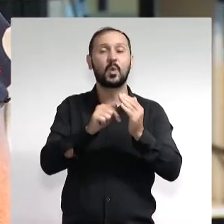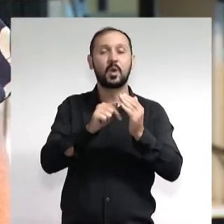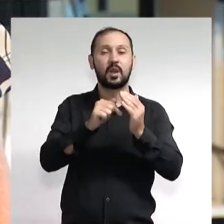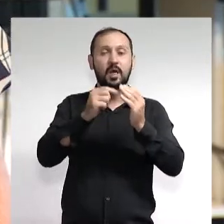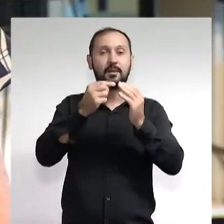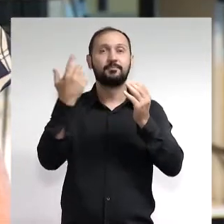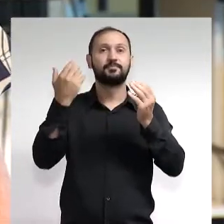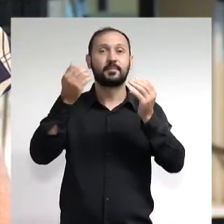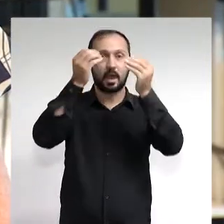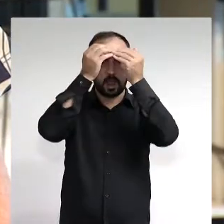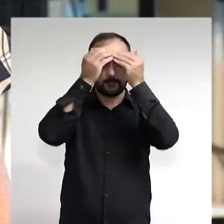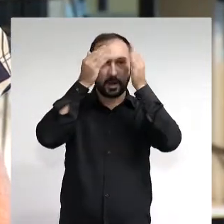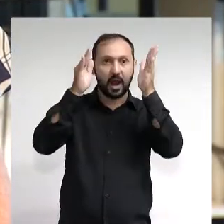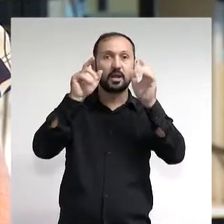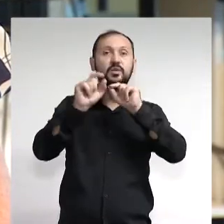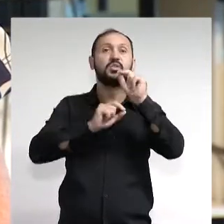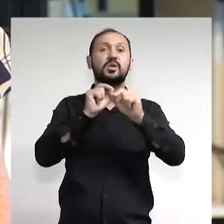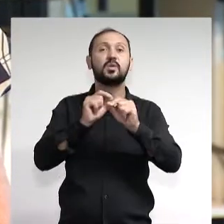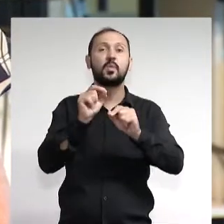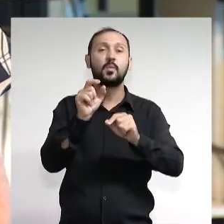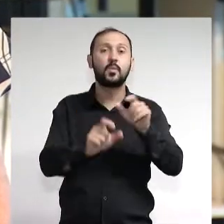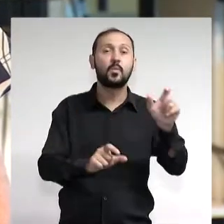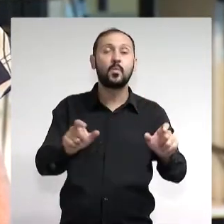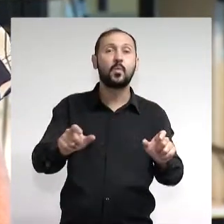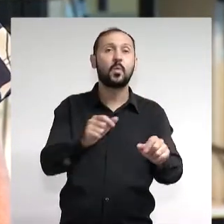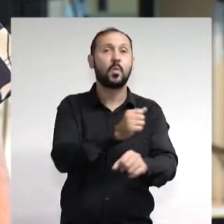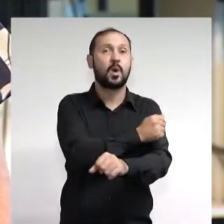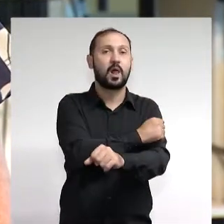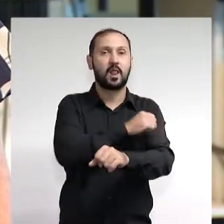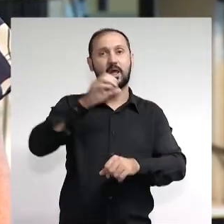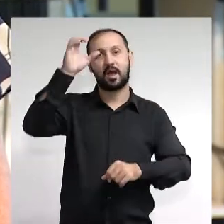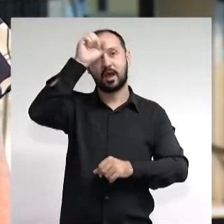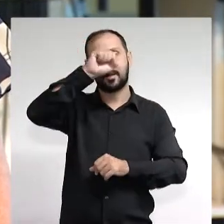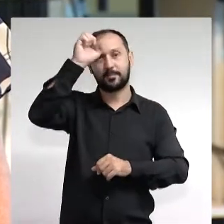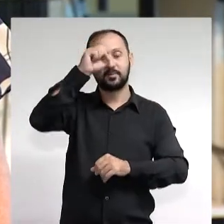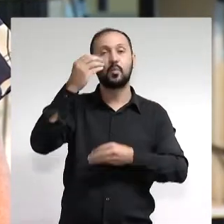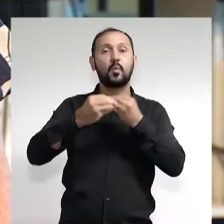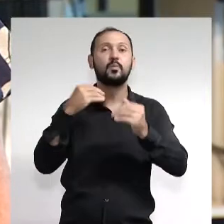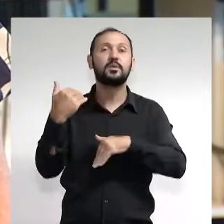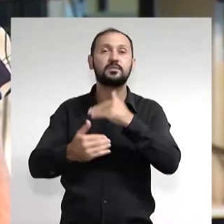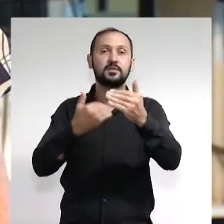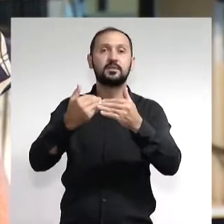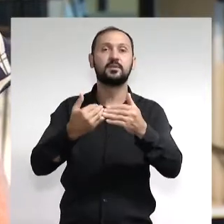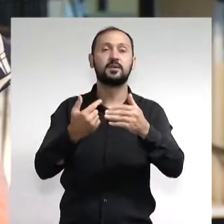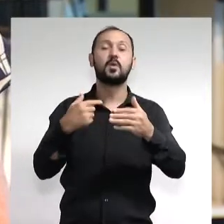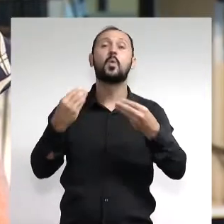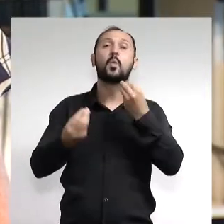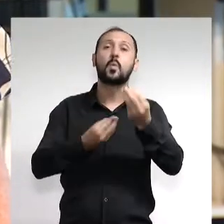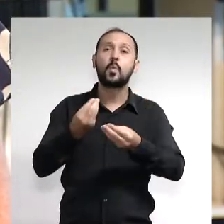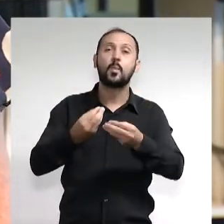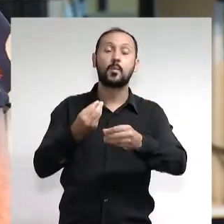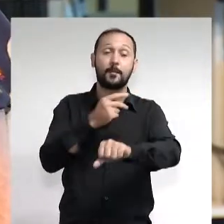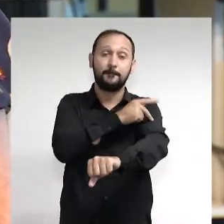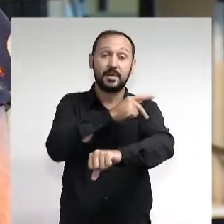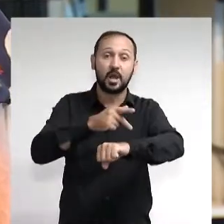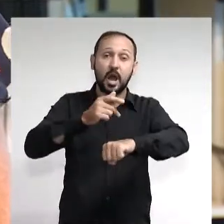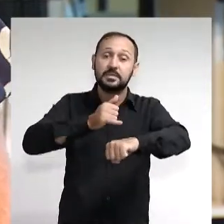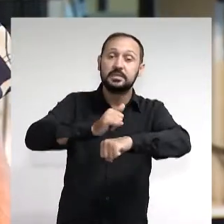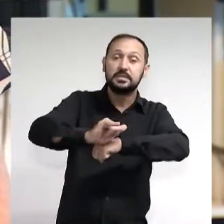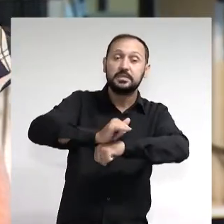entender como é o desenvolvimento desse aluno e quais são as estratégias pedagógicas